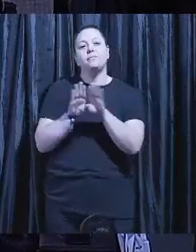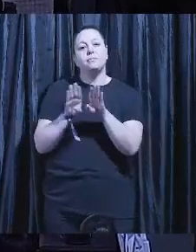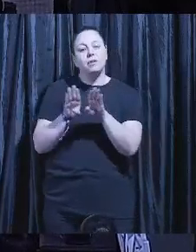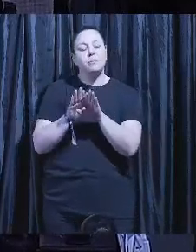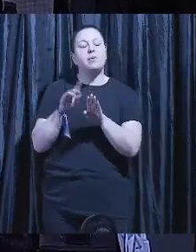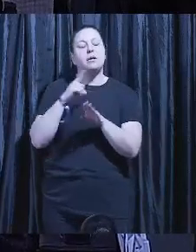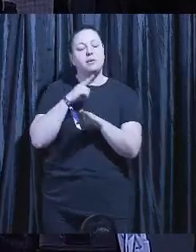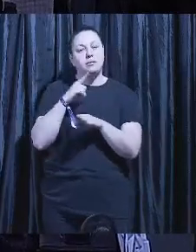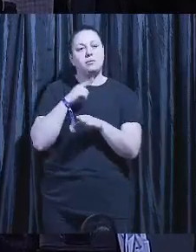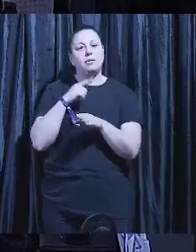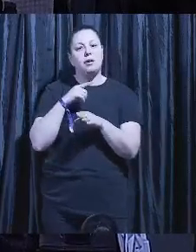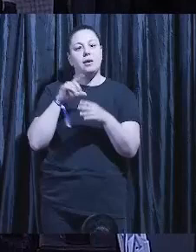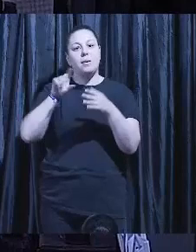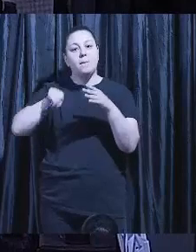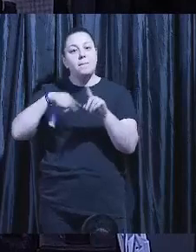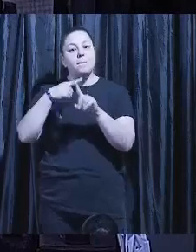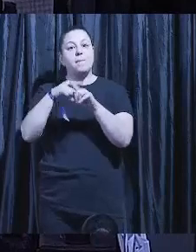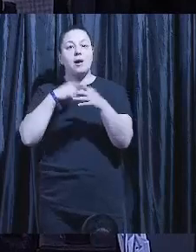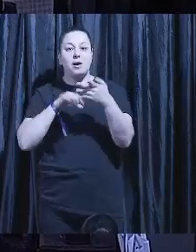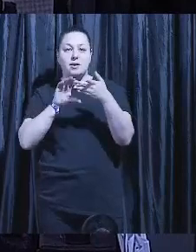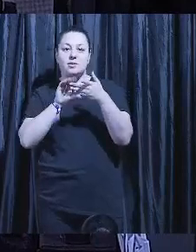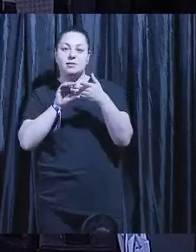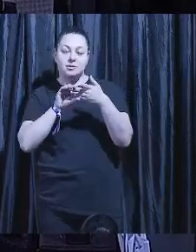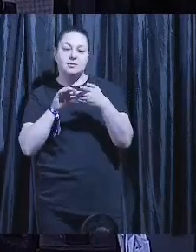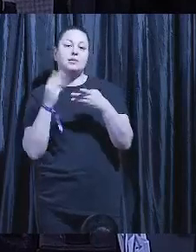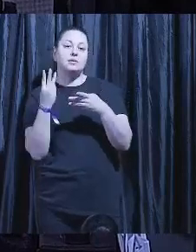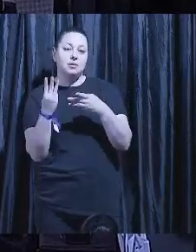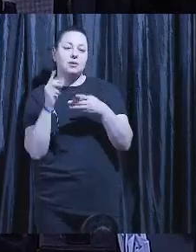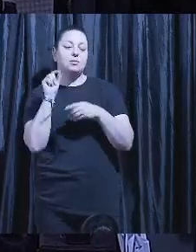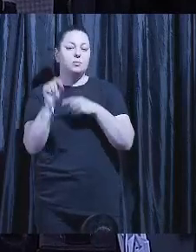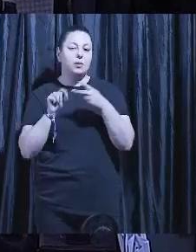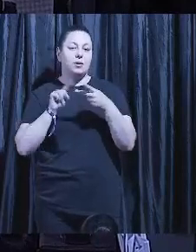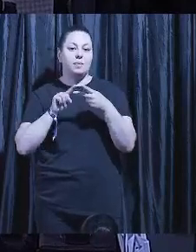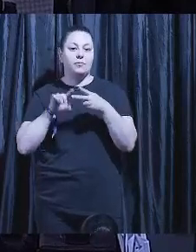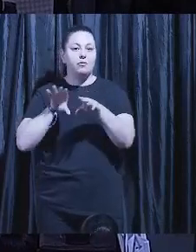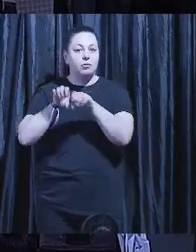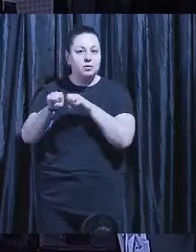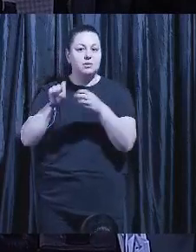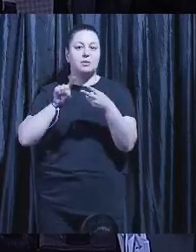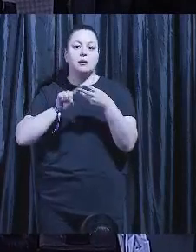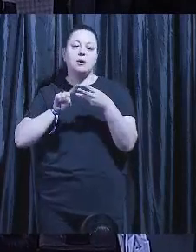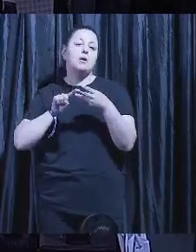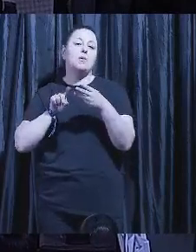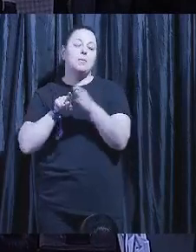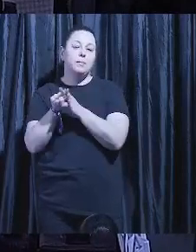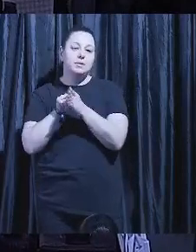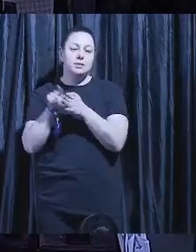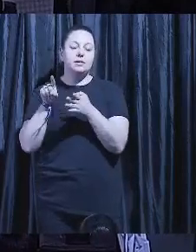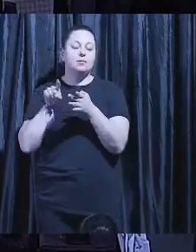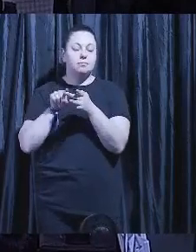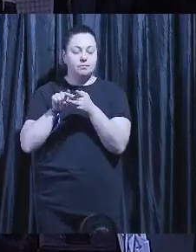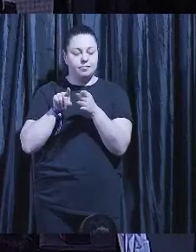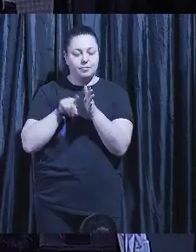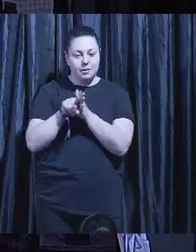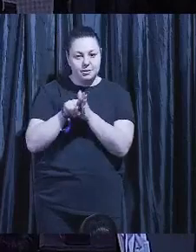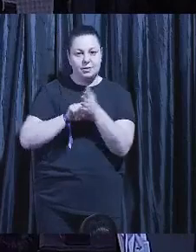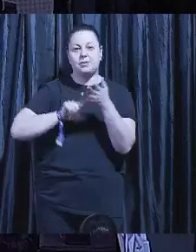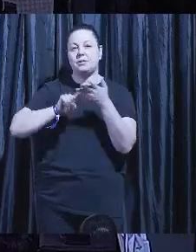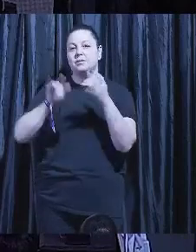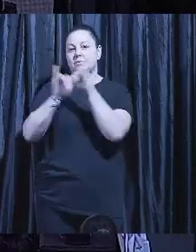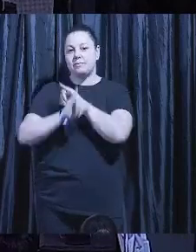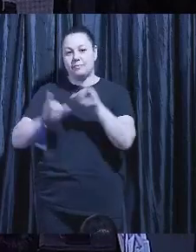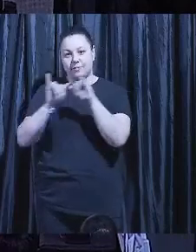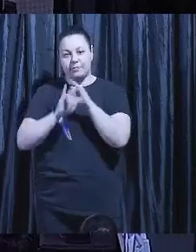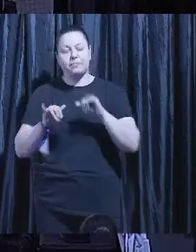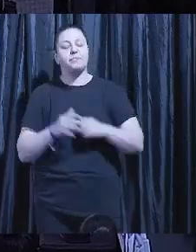gente tem 3 sub-eixos fundamentais, que é de formação, de pesquisa e de narrativas. Na